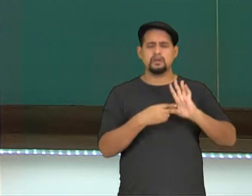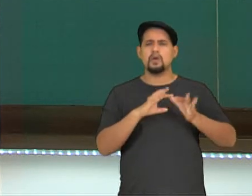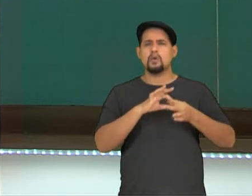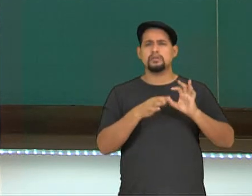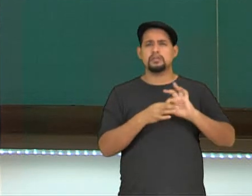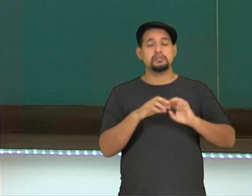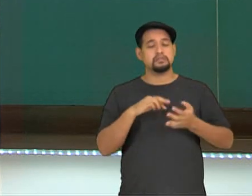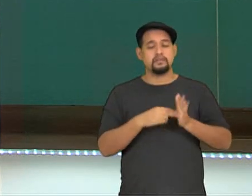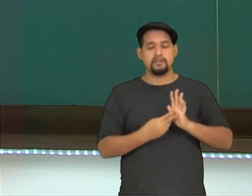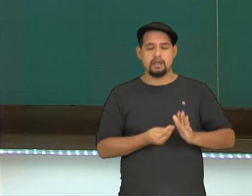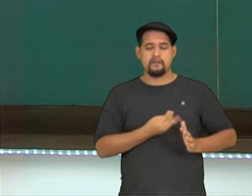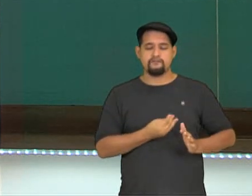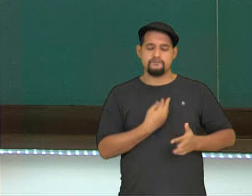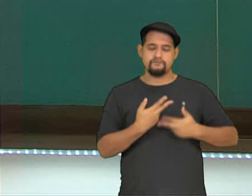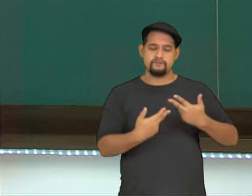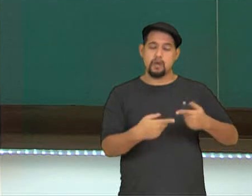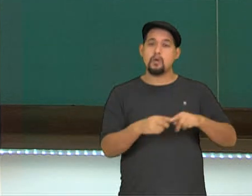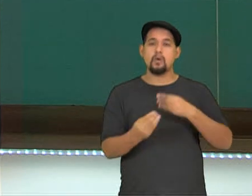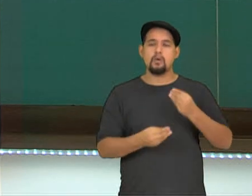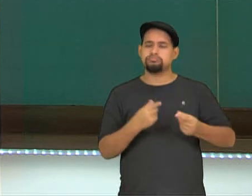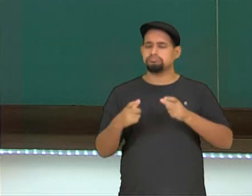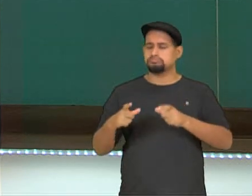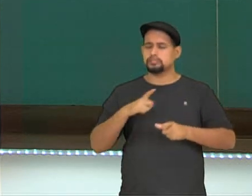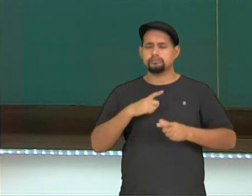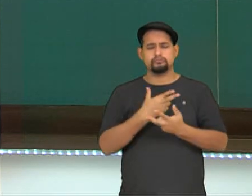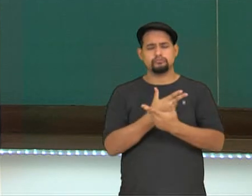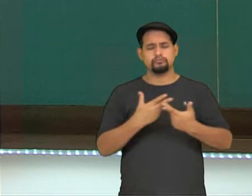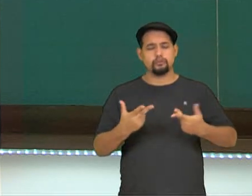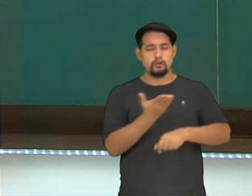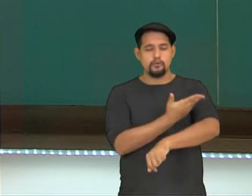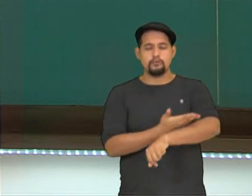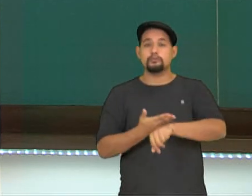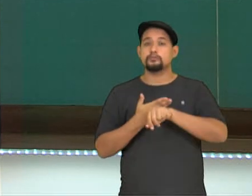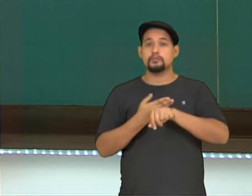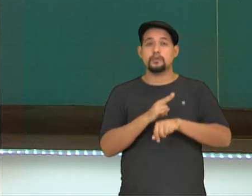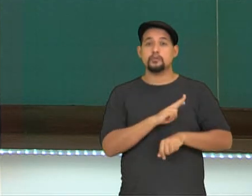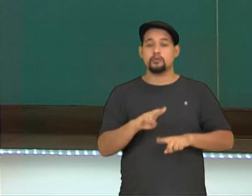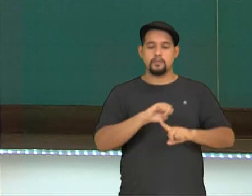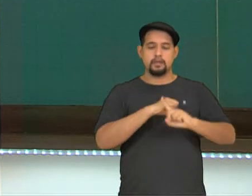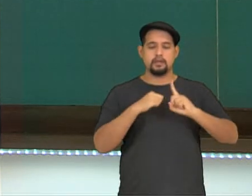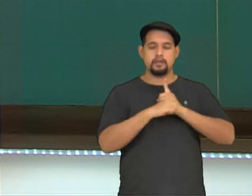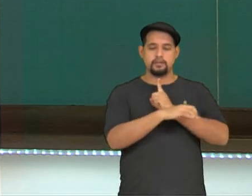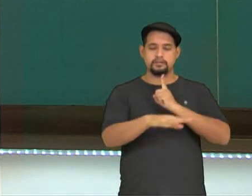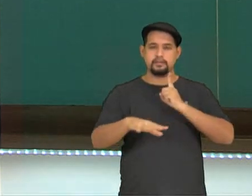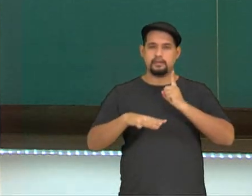sua vivência, é onde você vive que tem todos os seus costumes. Isso se chama sociedade.